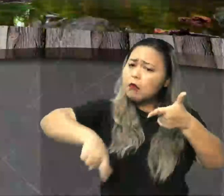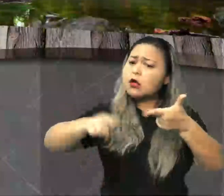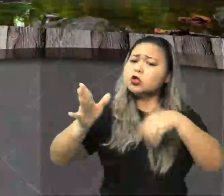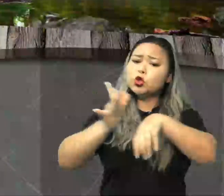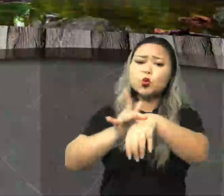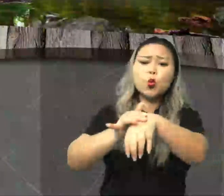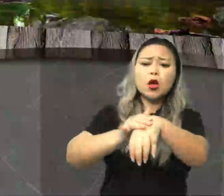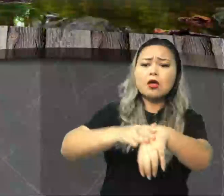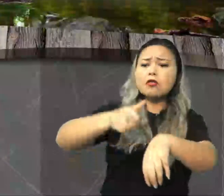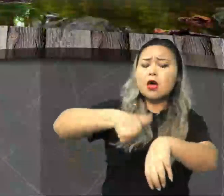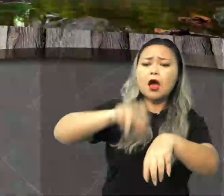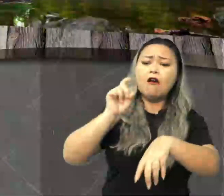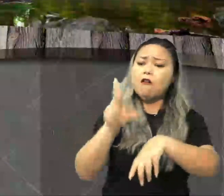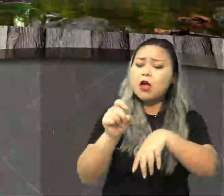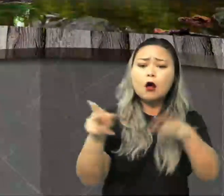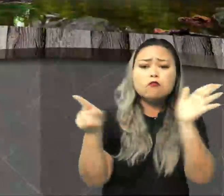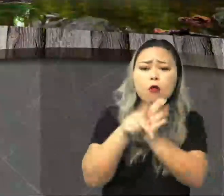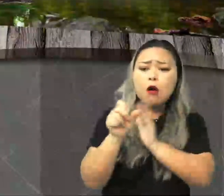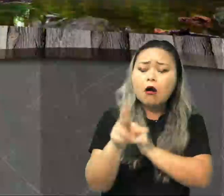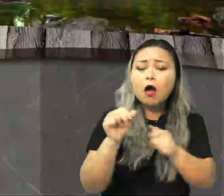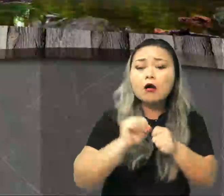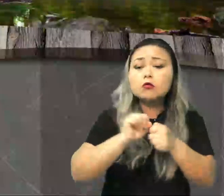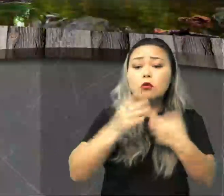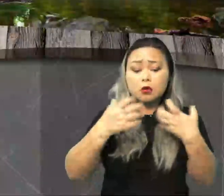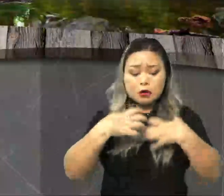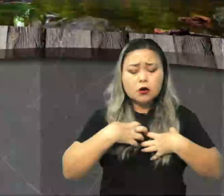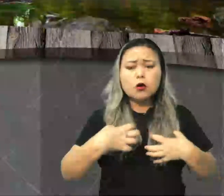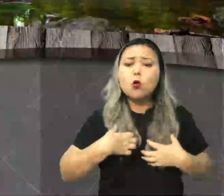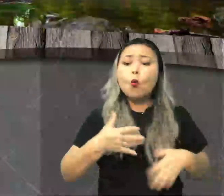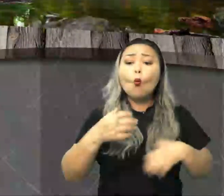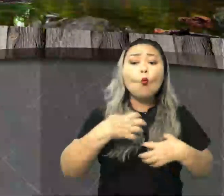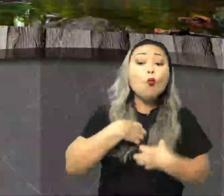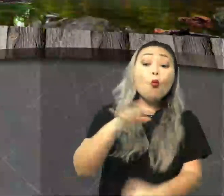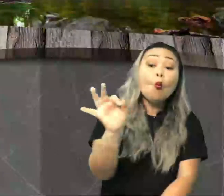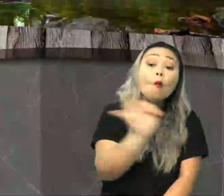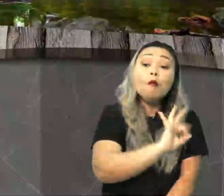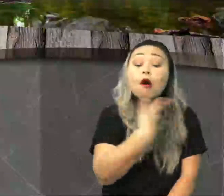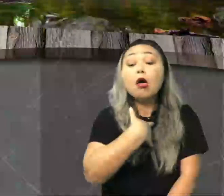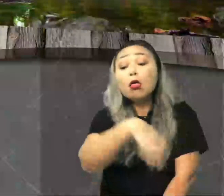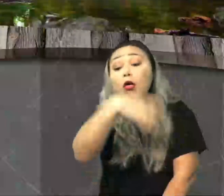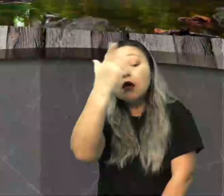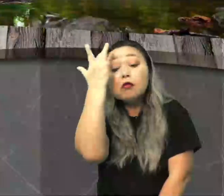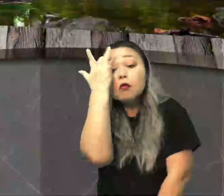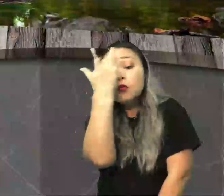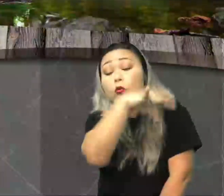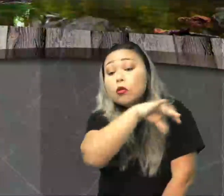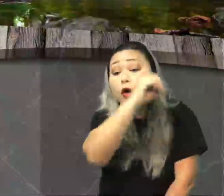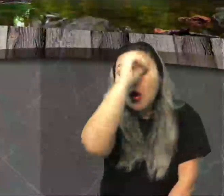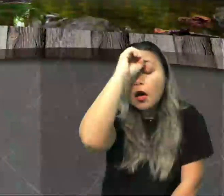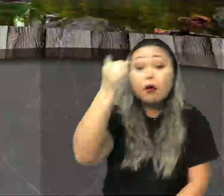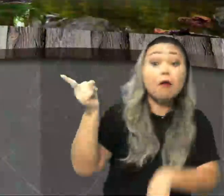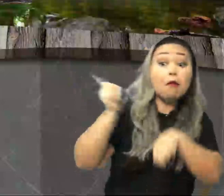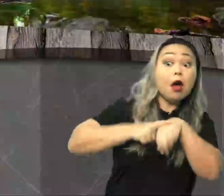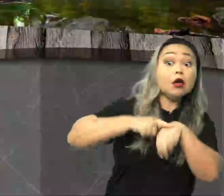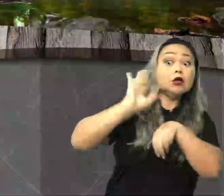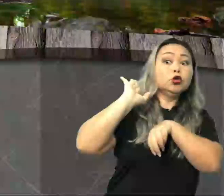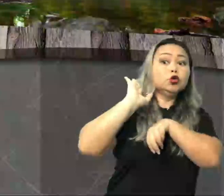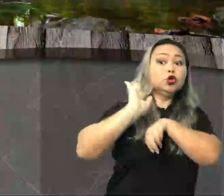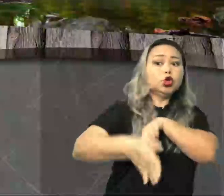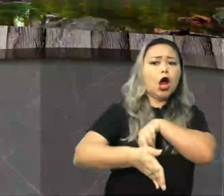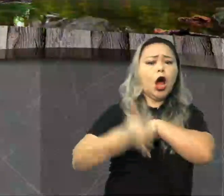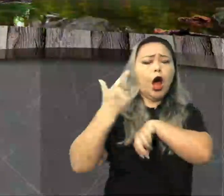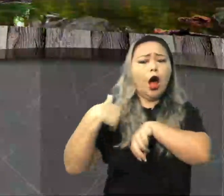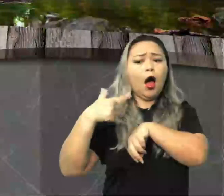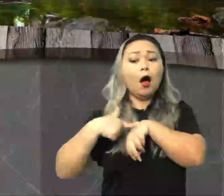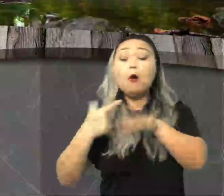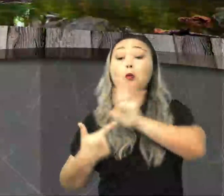quando você tem organismos assintomáticos. Ele não sabe que ele está infectado porque ele não manifesta